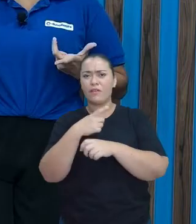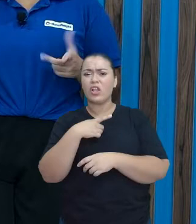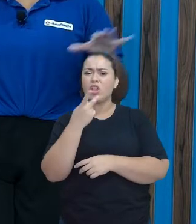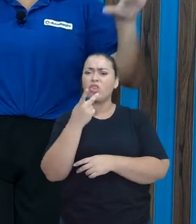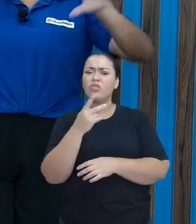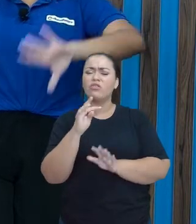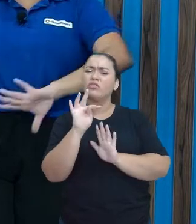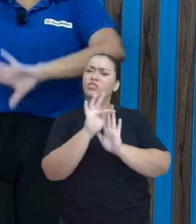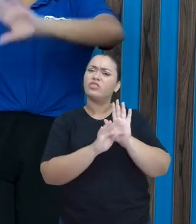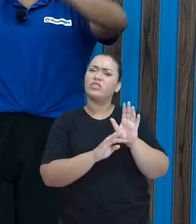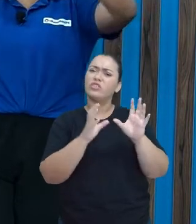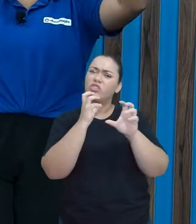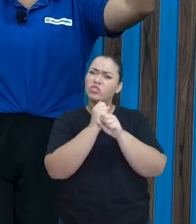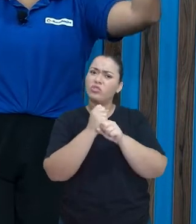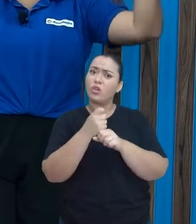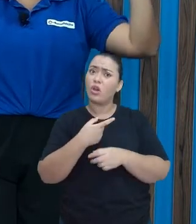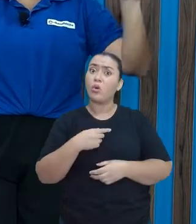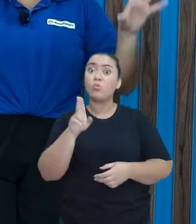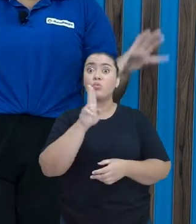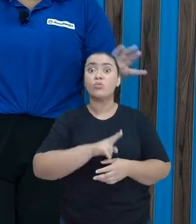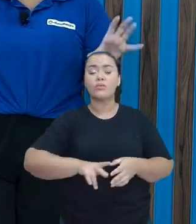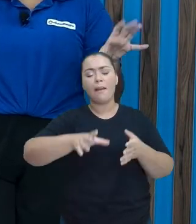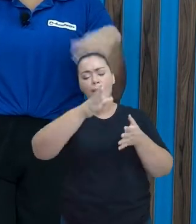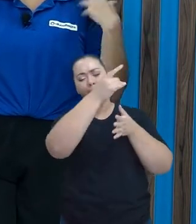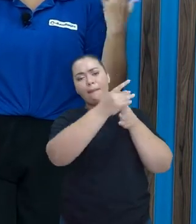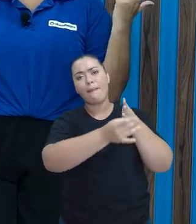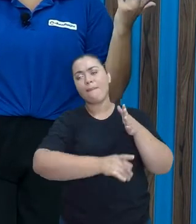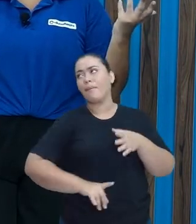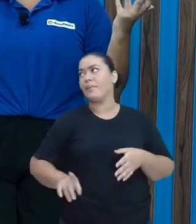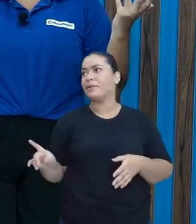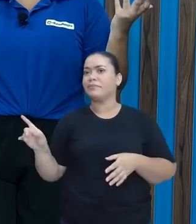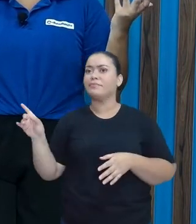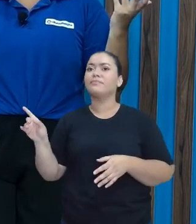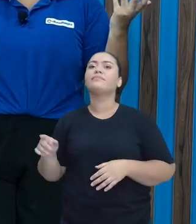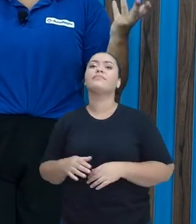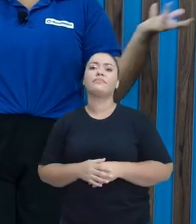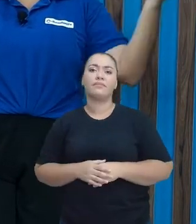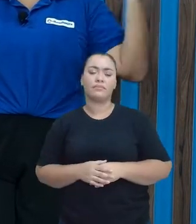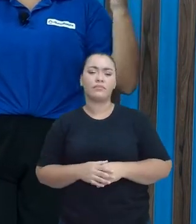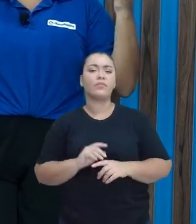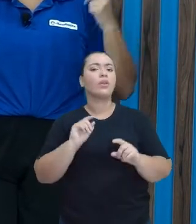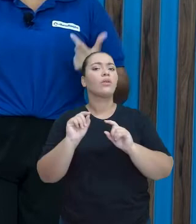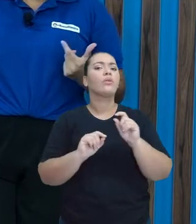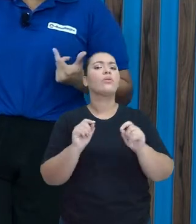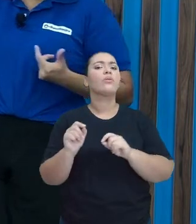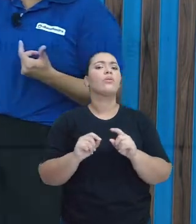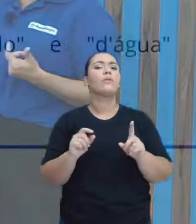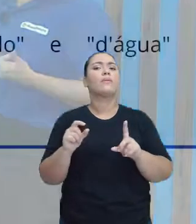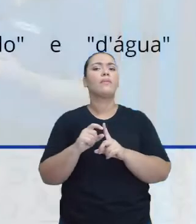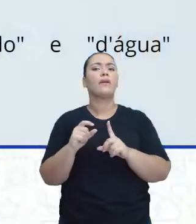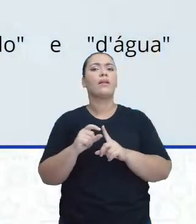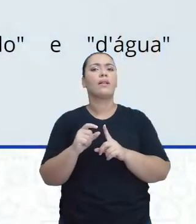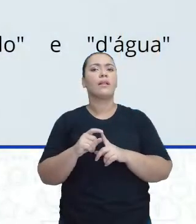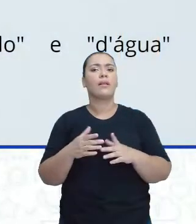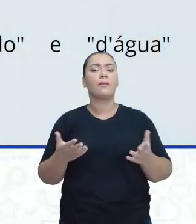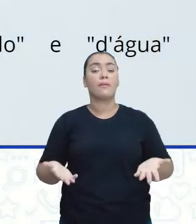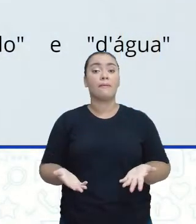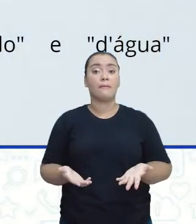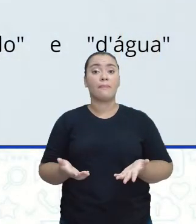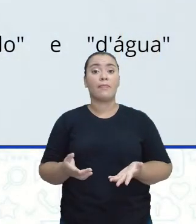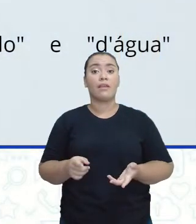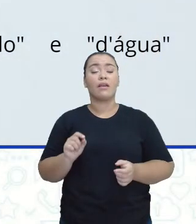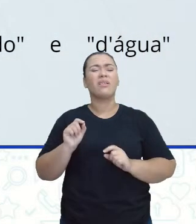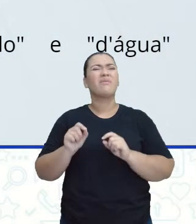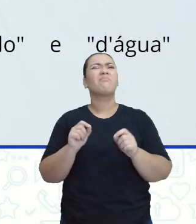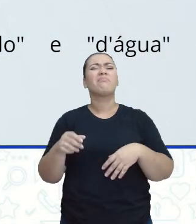pequenos, eu usei todas essas palavras, que são o quê? Que são palavras que funcionam